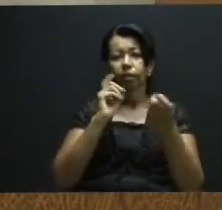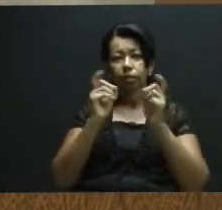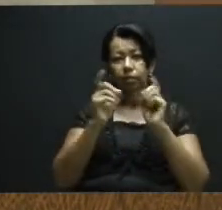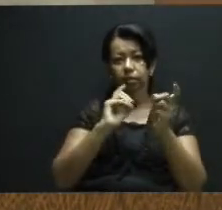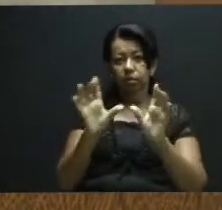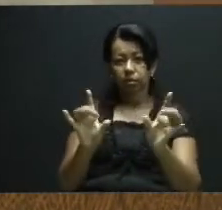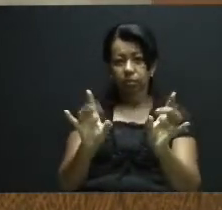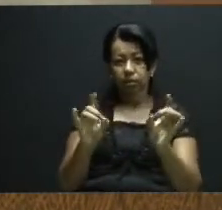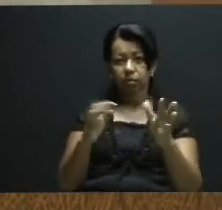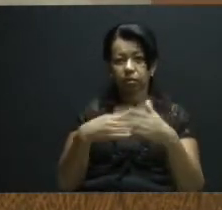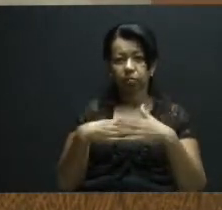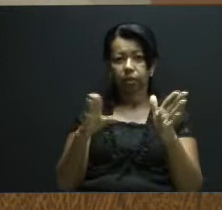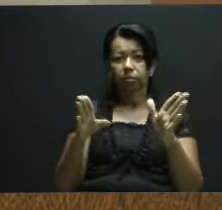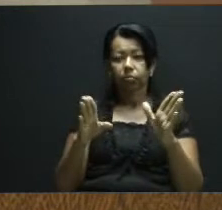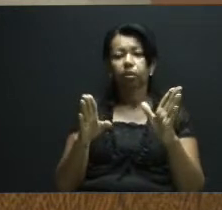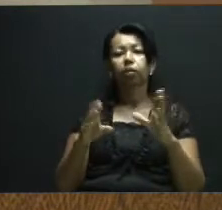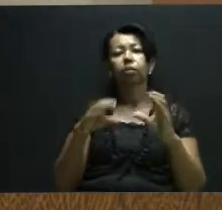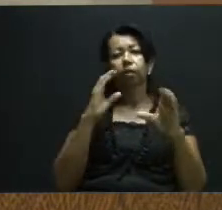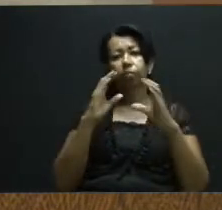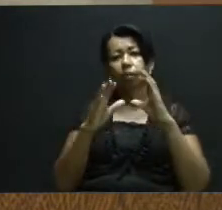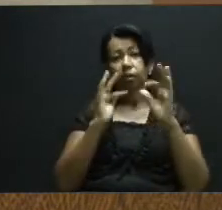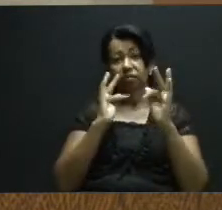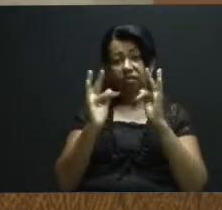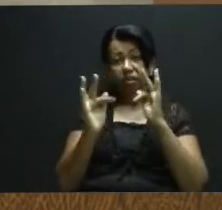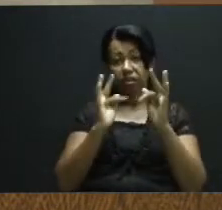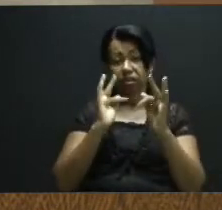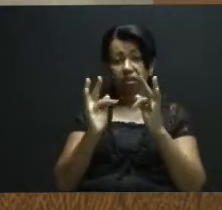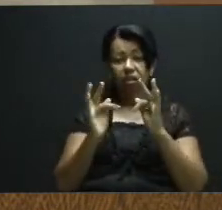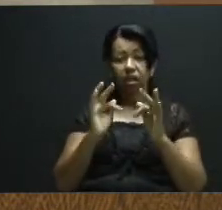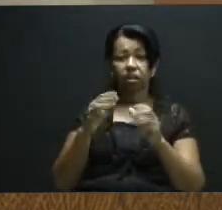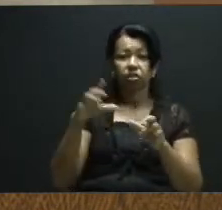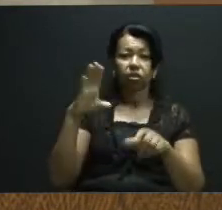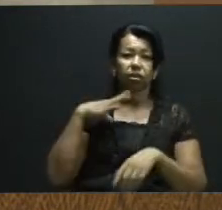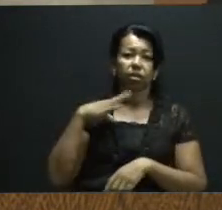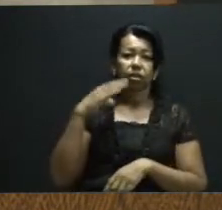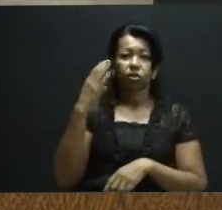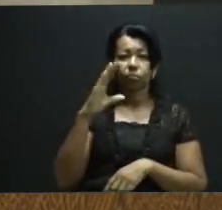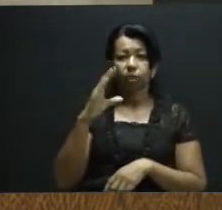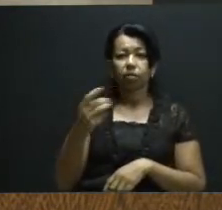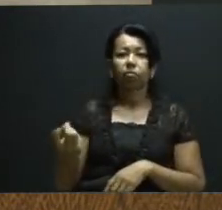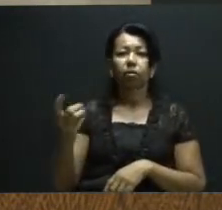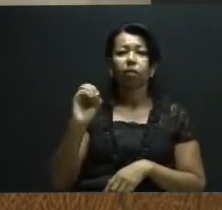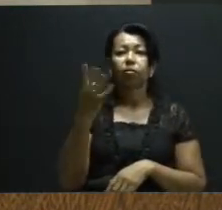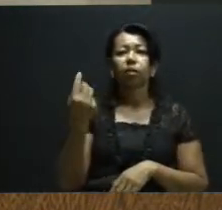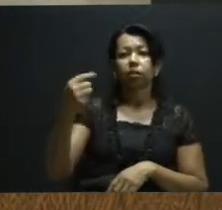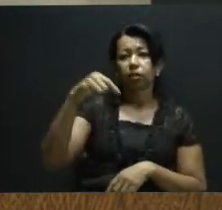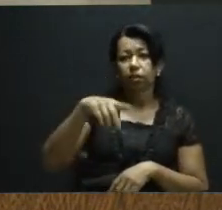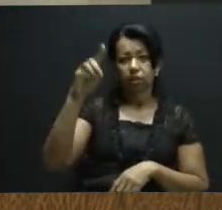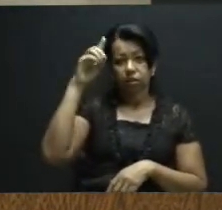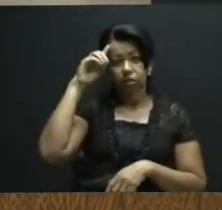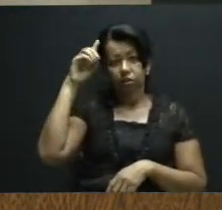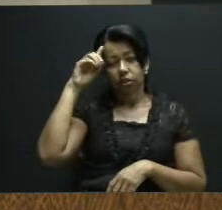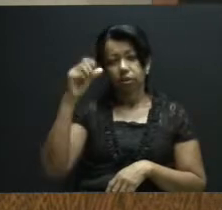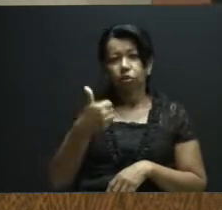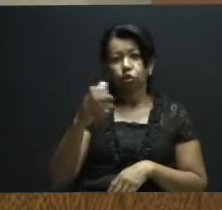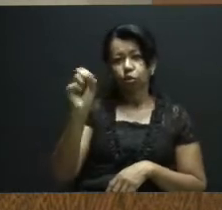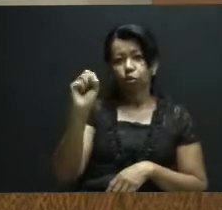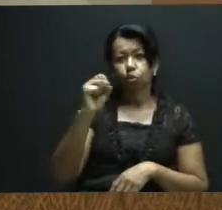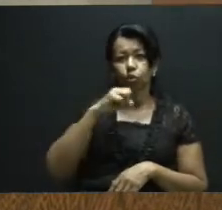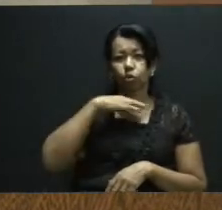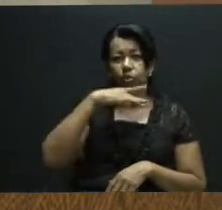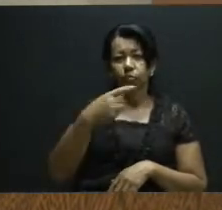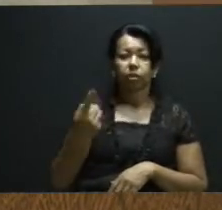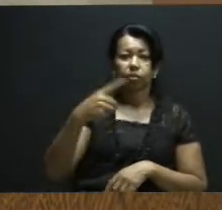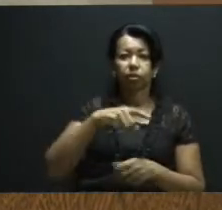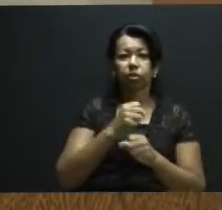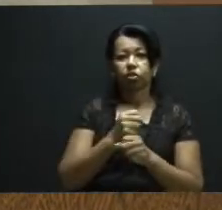abertura da campanha da fraternidade no município as realizado no plenário desta casa no dia 18 de março do corrente